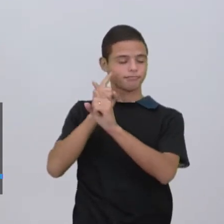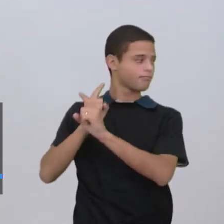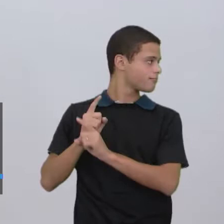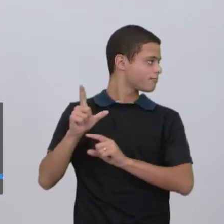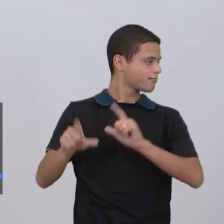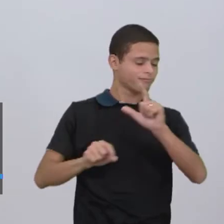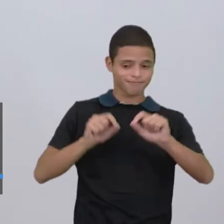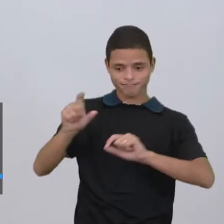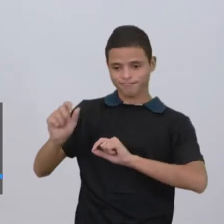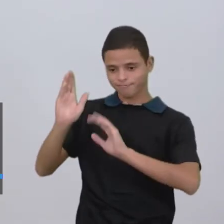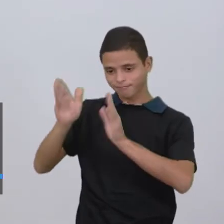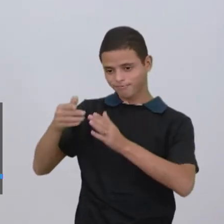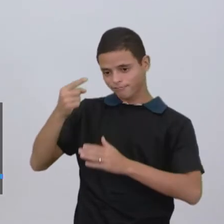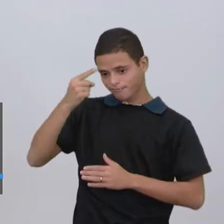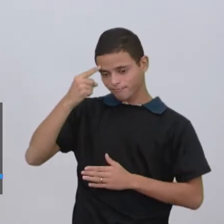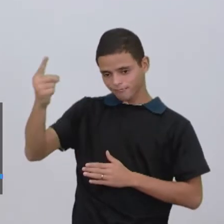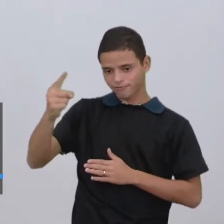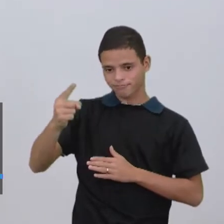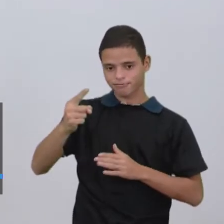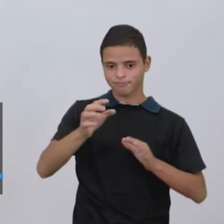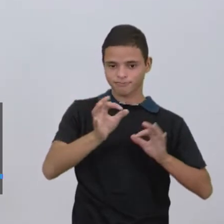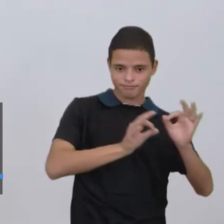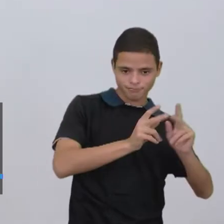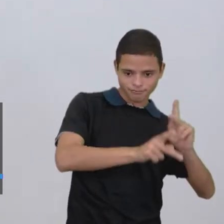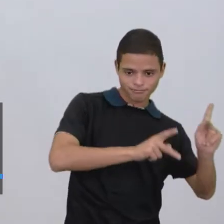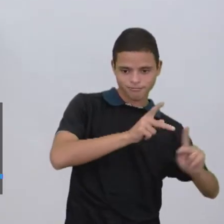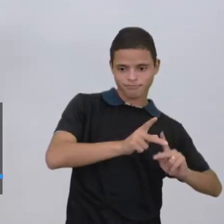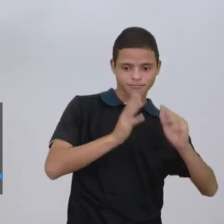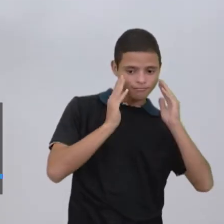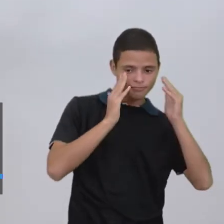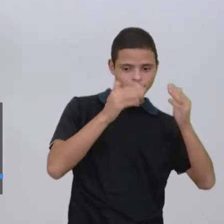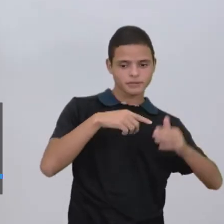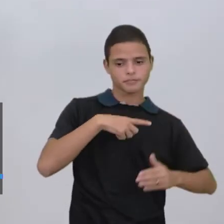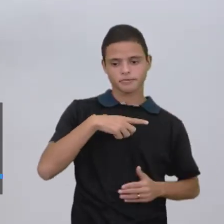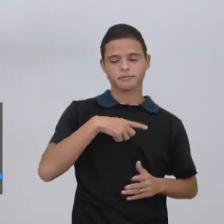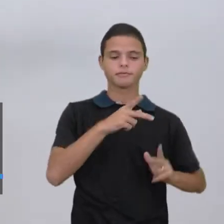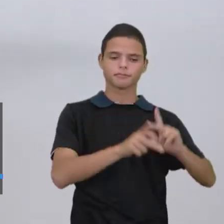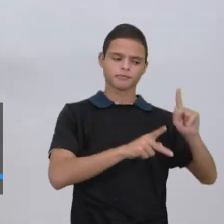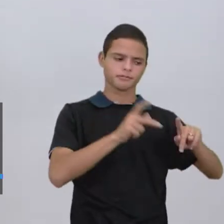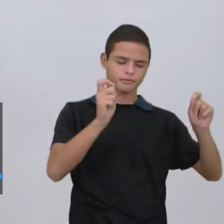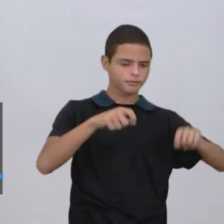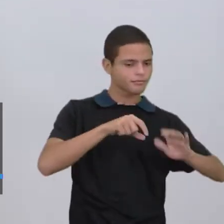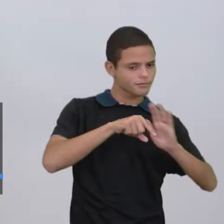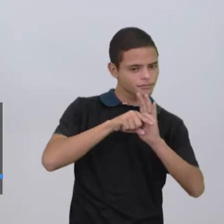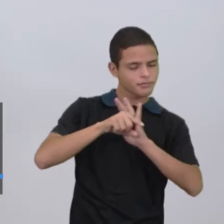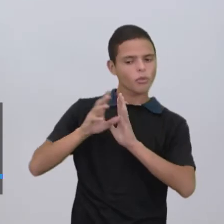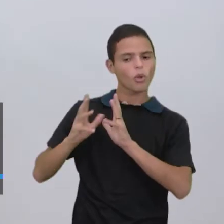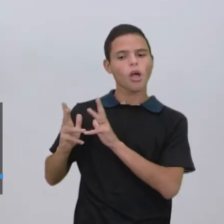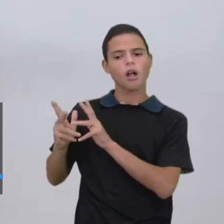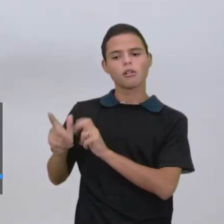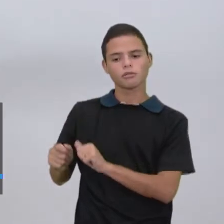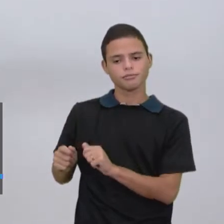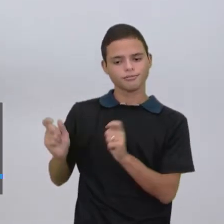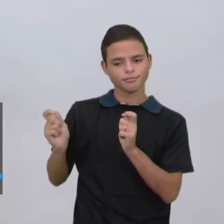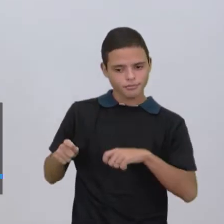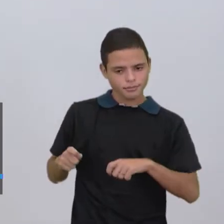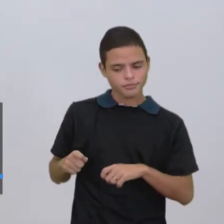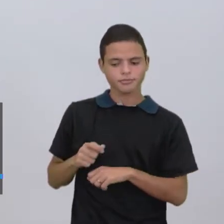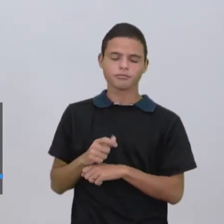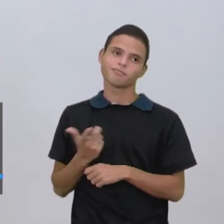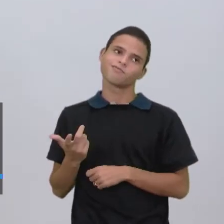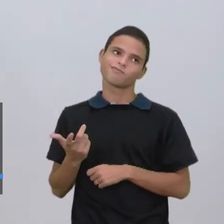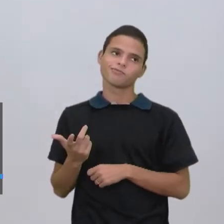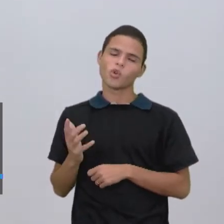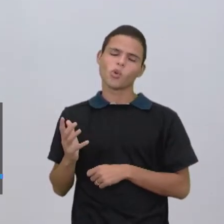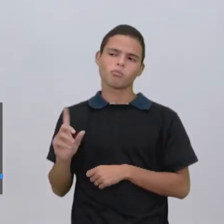no meu público-alvo. Quem que vai participar da minha pesquisa? Ah, existe a população. Dá pra pesquisar todo mundo? Como eu falei da papinha do neném. Dá pra pesquisar todo mundo? Não.